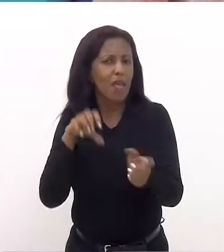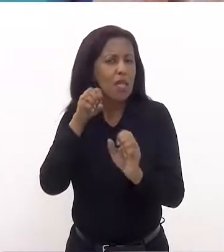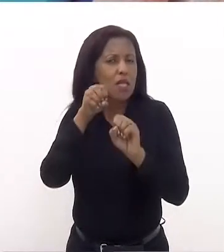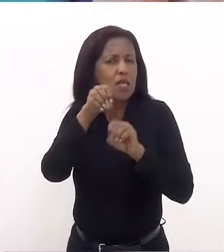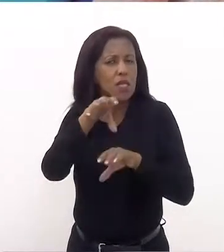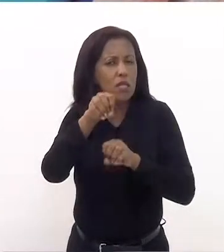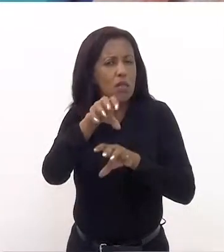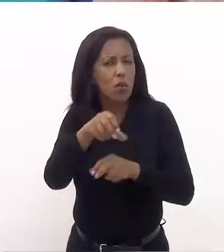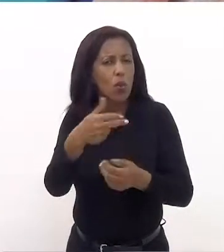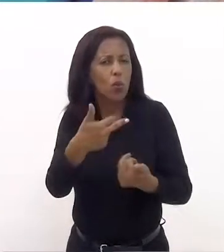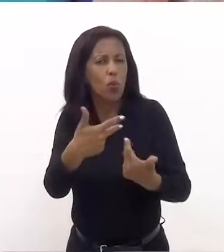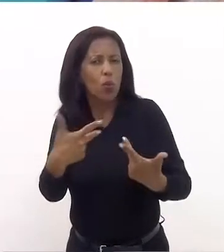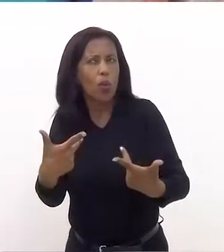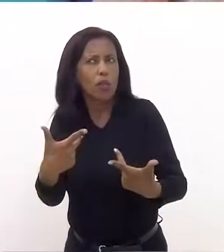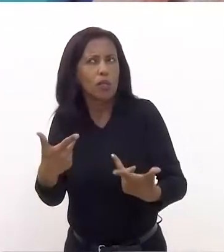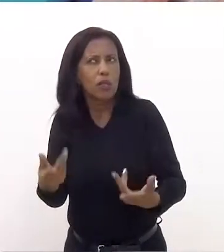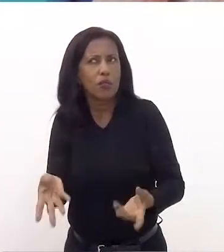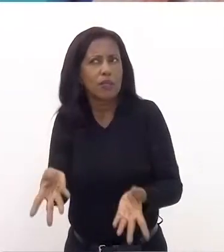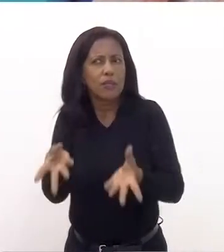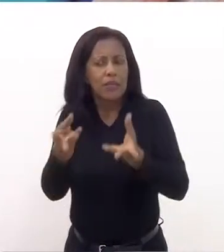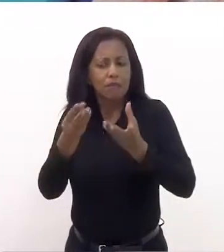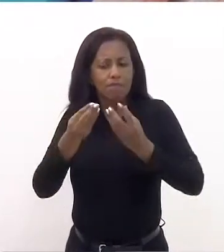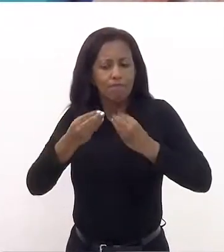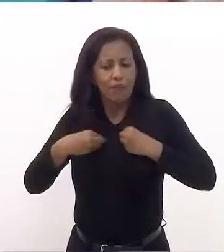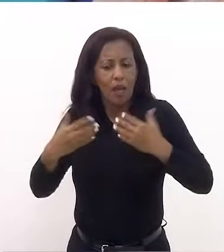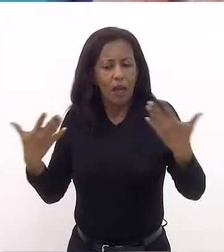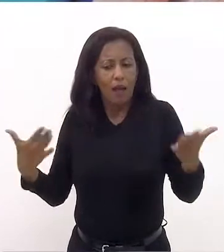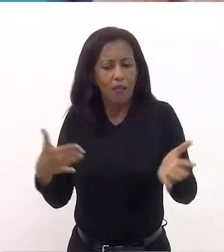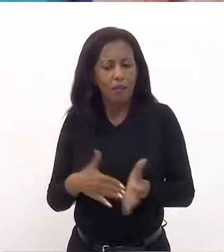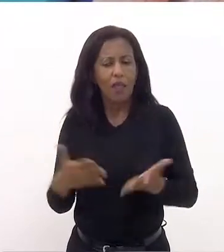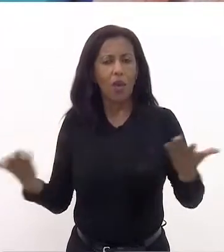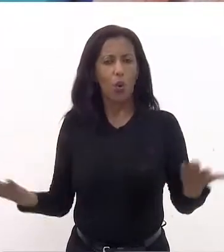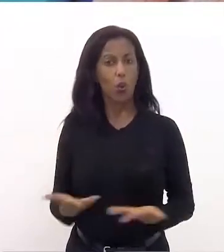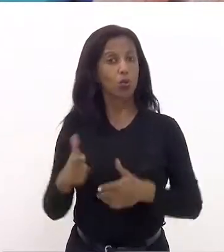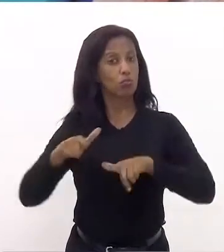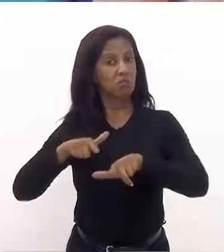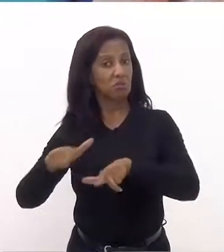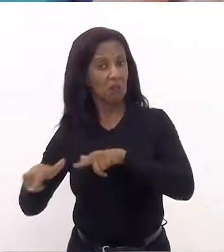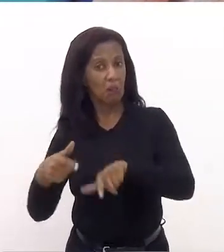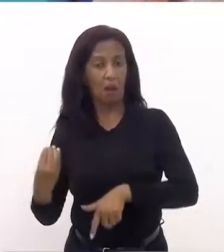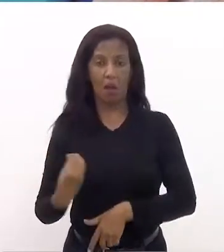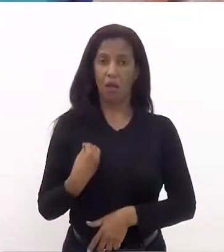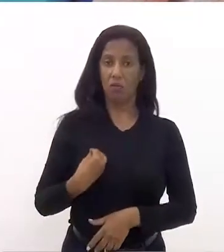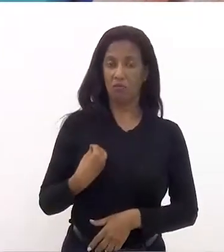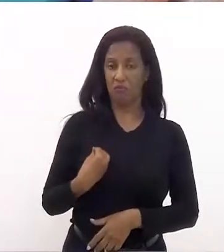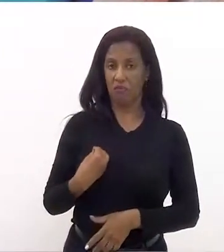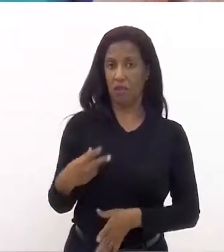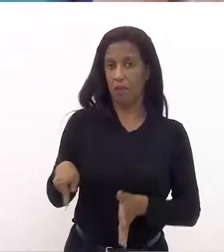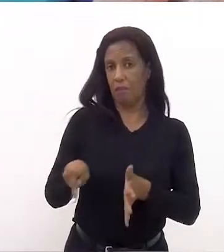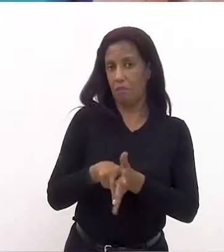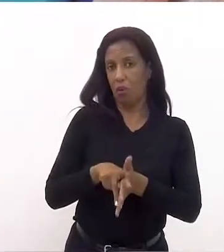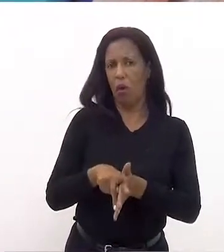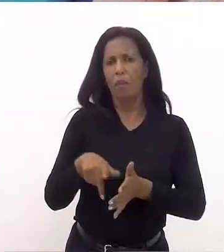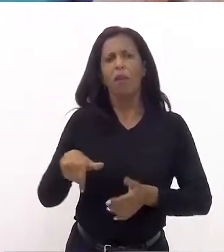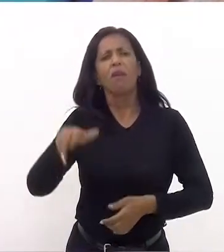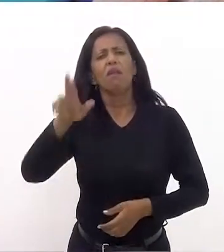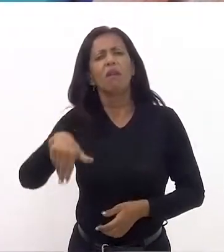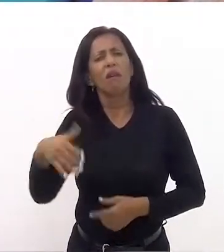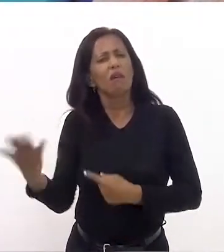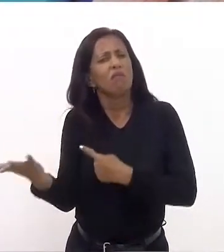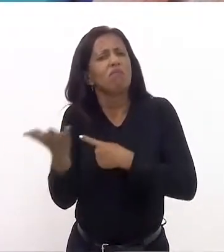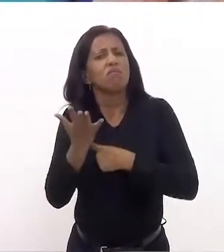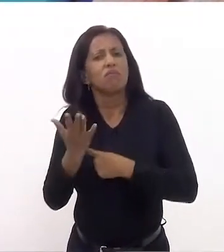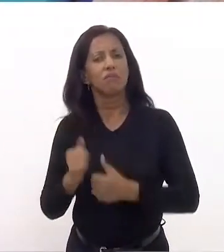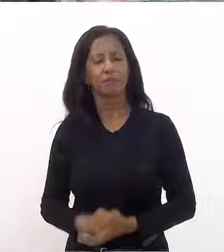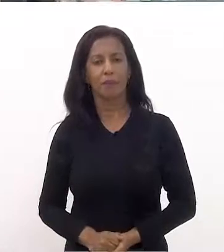te ensinou lições que você traz até hoje para a sua vida, no seu trabalho, na sua vida pessoal? Qual foi a figura da